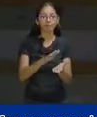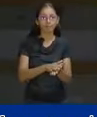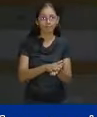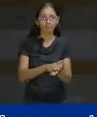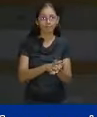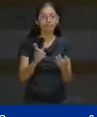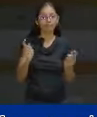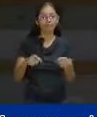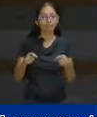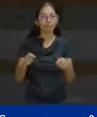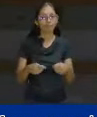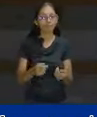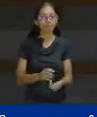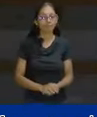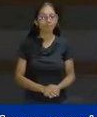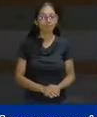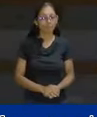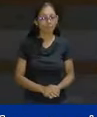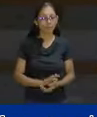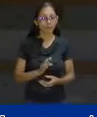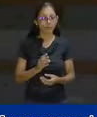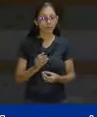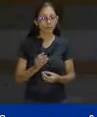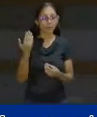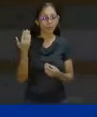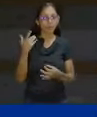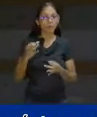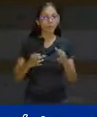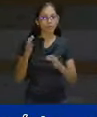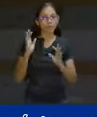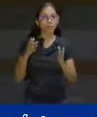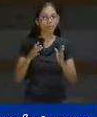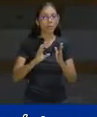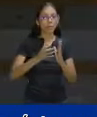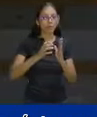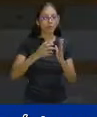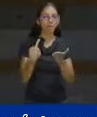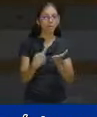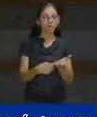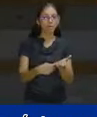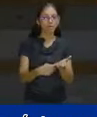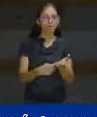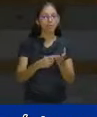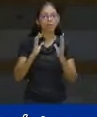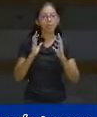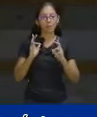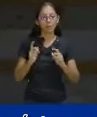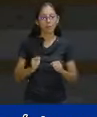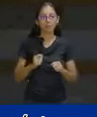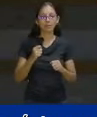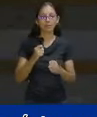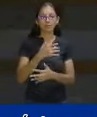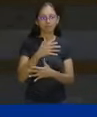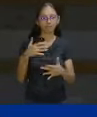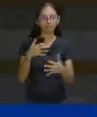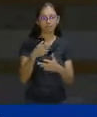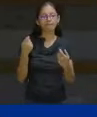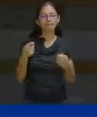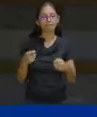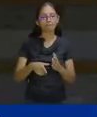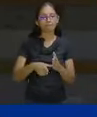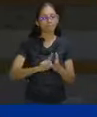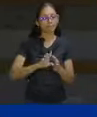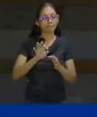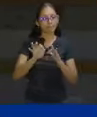juiz eleitoral, ele fez um acordo, né, com todos os partidos para a cidade. Mas eu acho que nós temos que dar um tratamento, sim, a